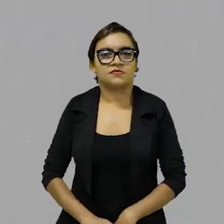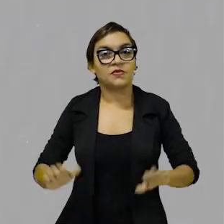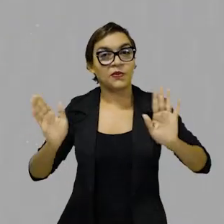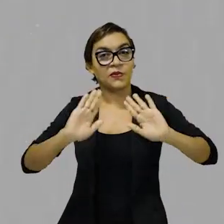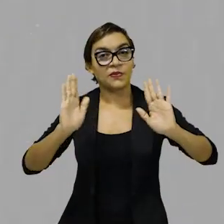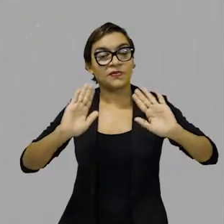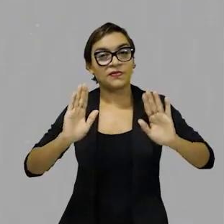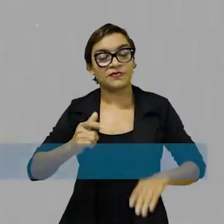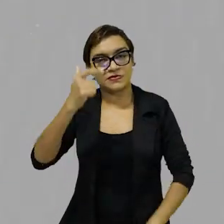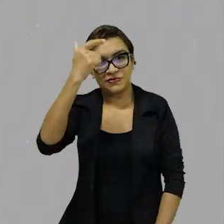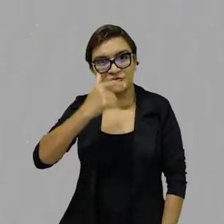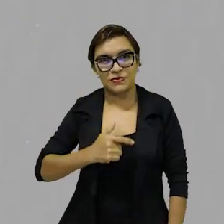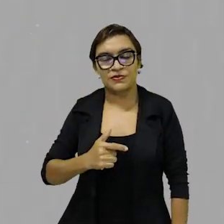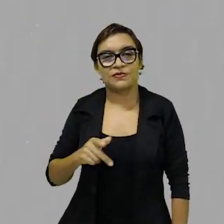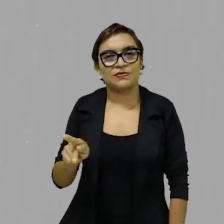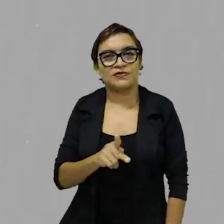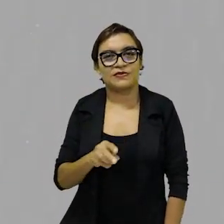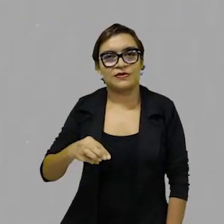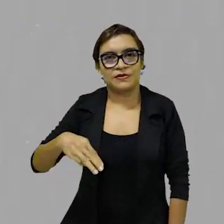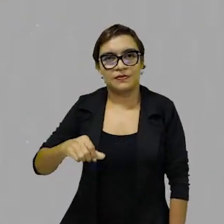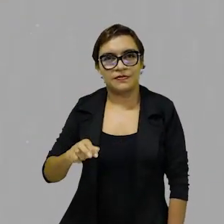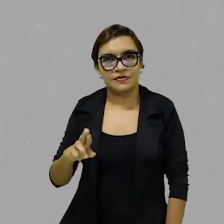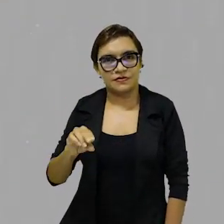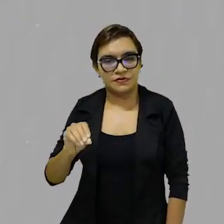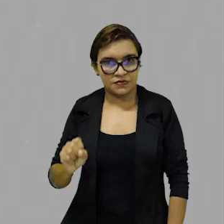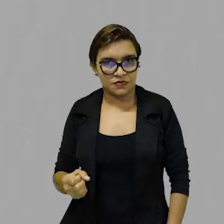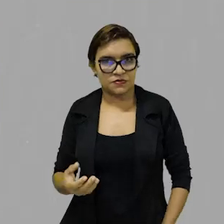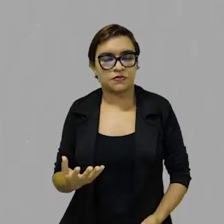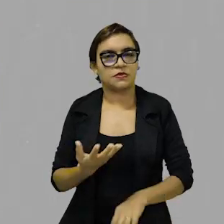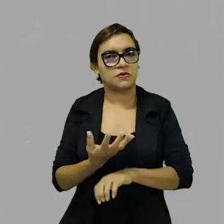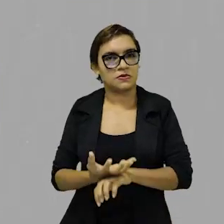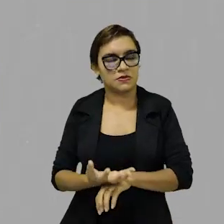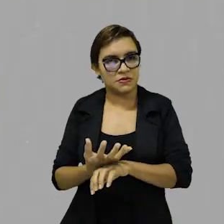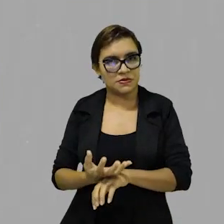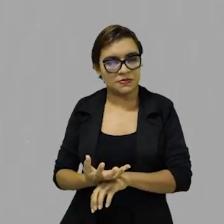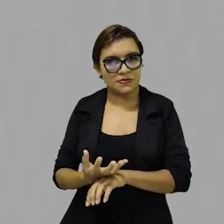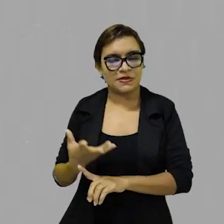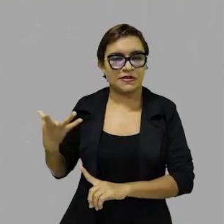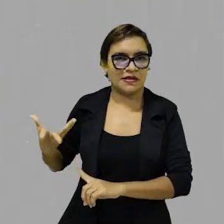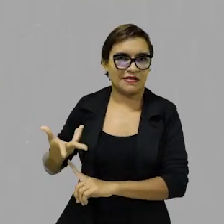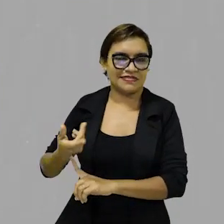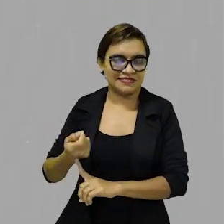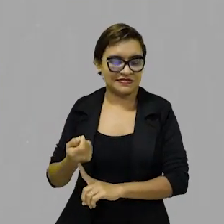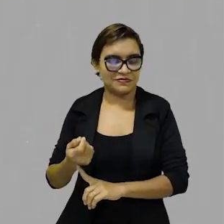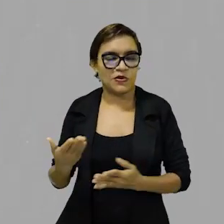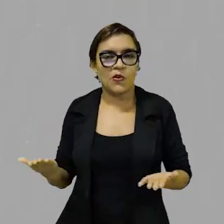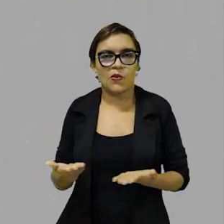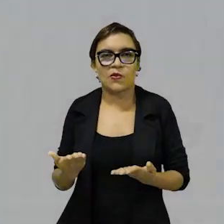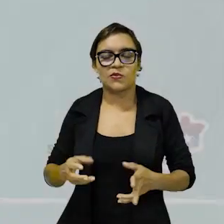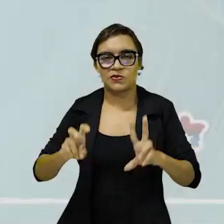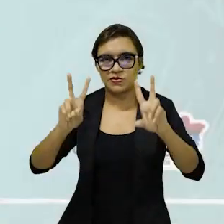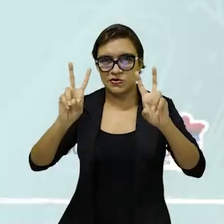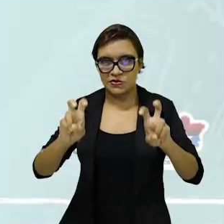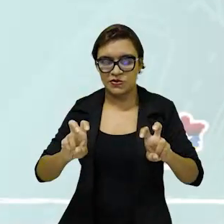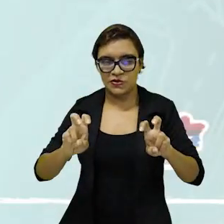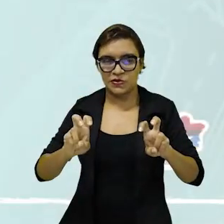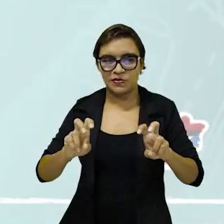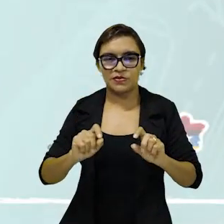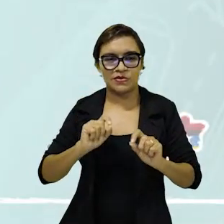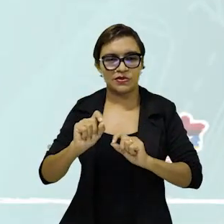Oi, gente. Professor Marcos Domingos aqui, professor de arte, e hoje a gente vai falar sobre vanguardas europeias,